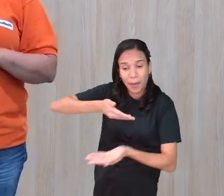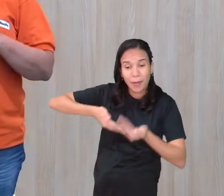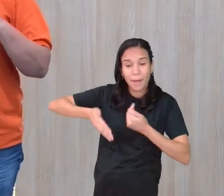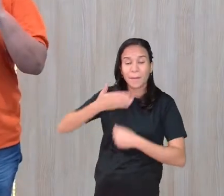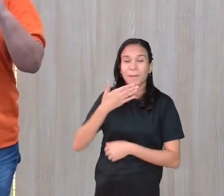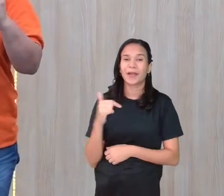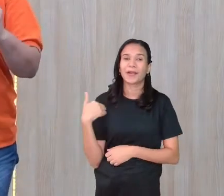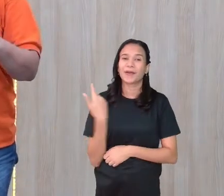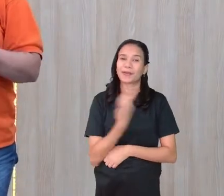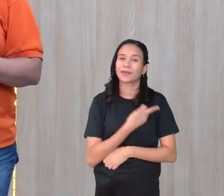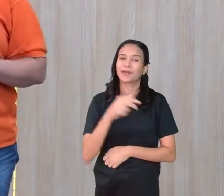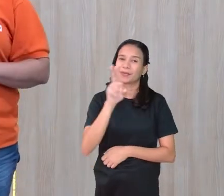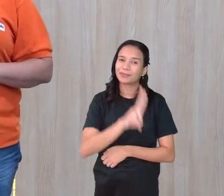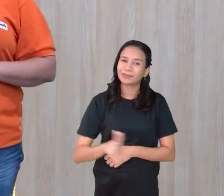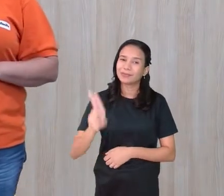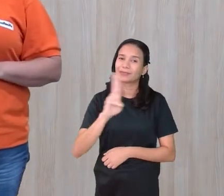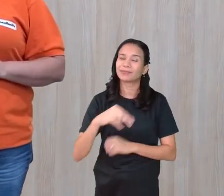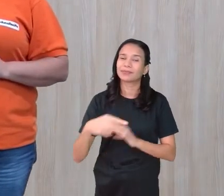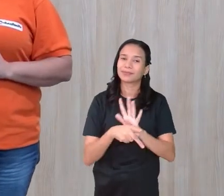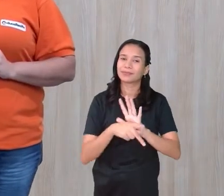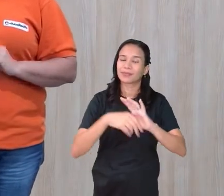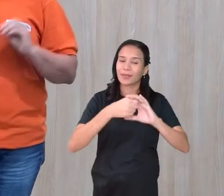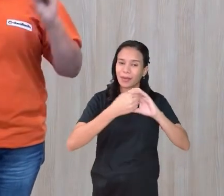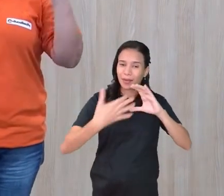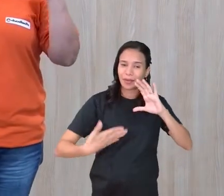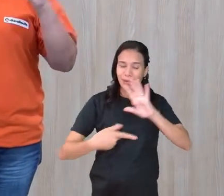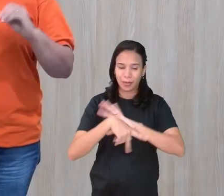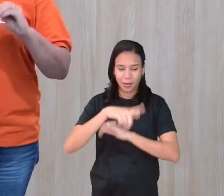e aí nós vamos trabalhando, né? As classes